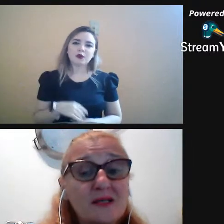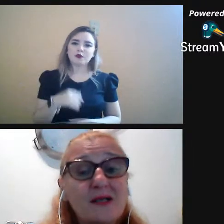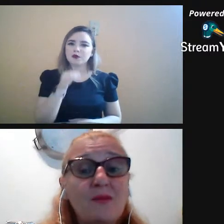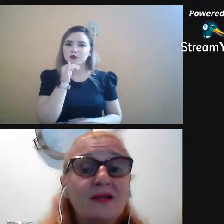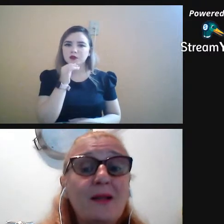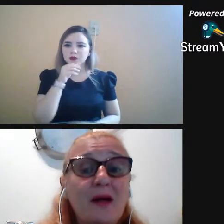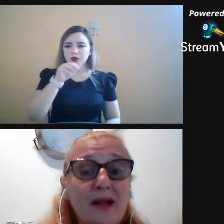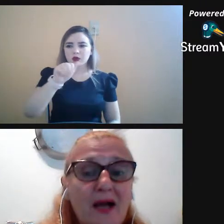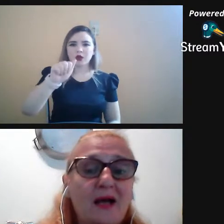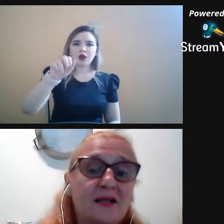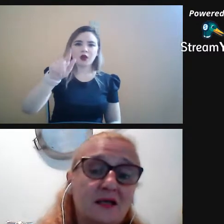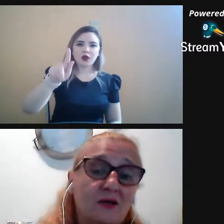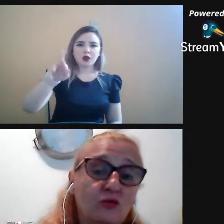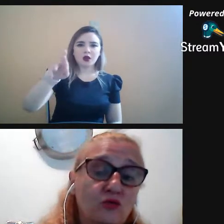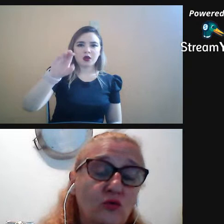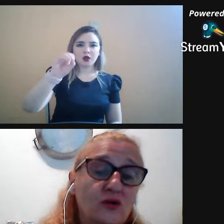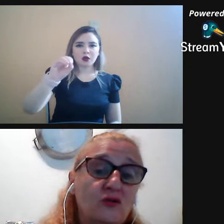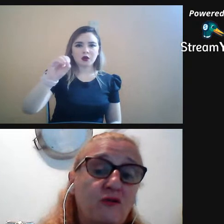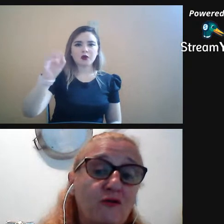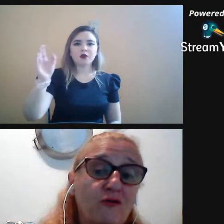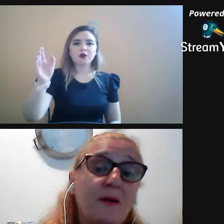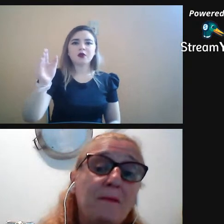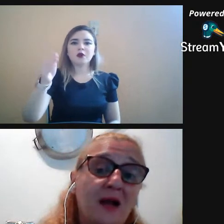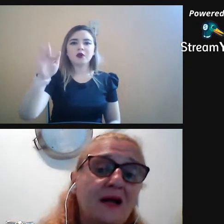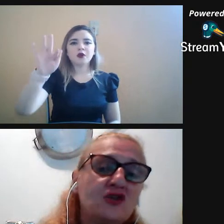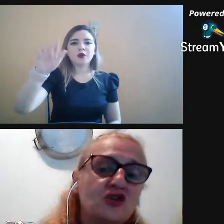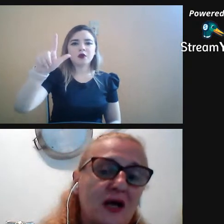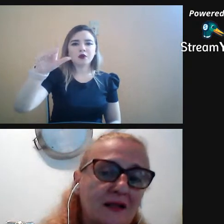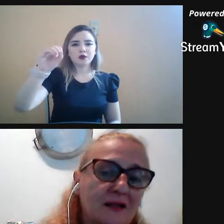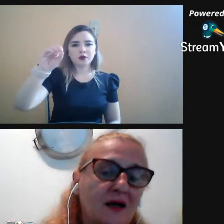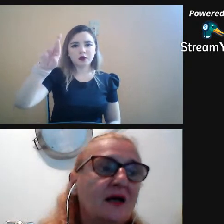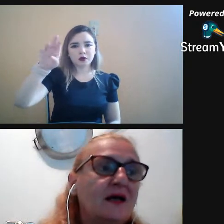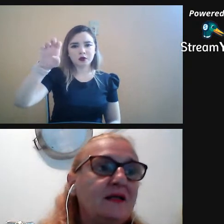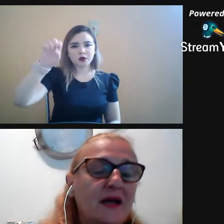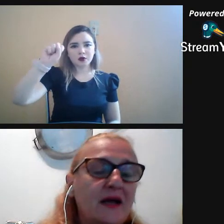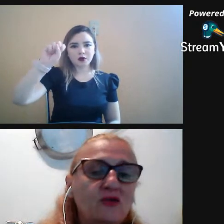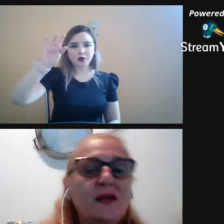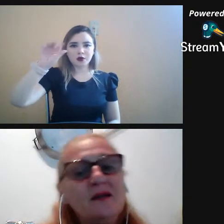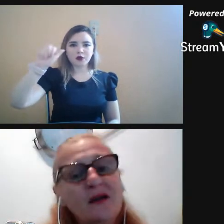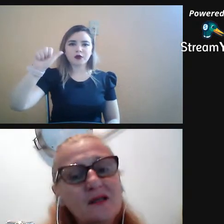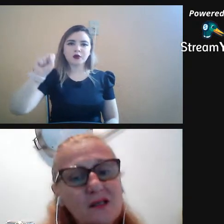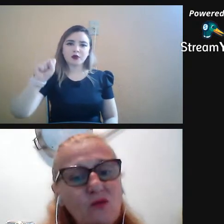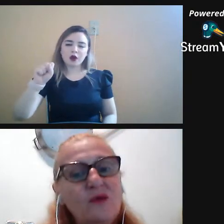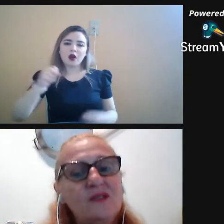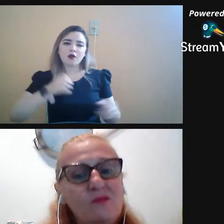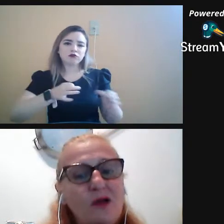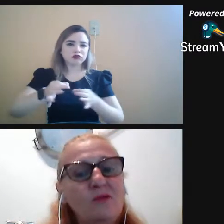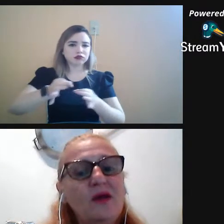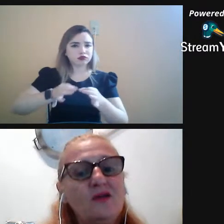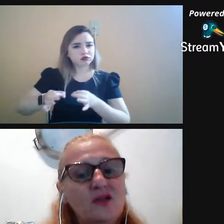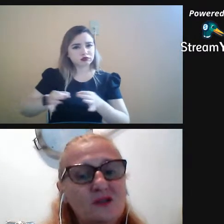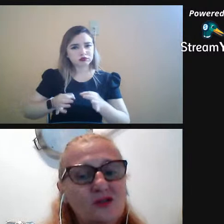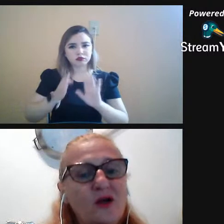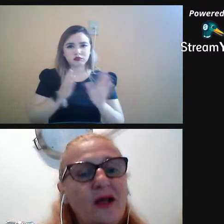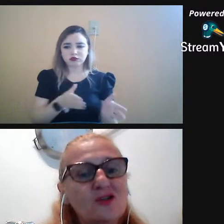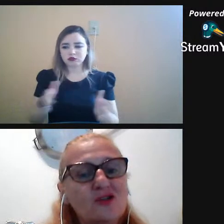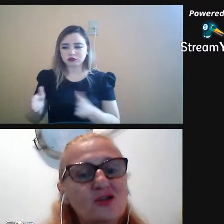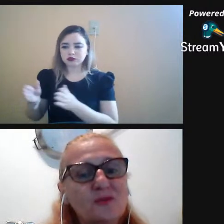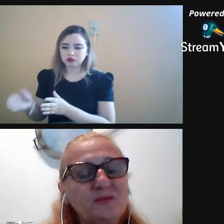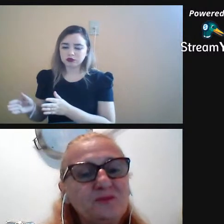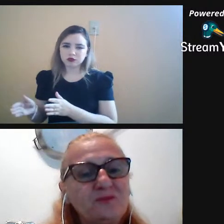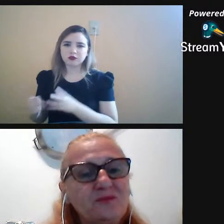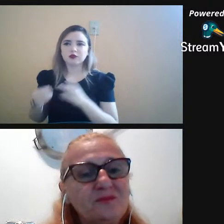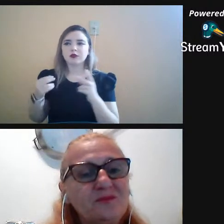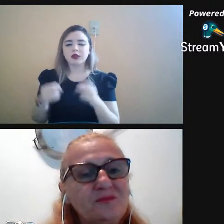Temos que começar a saber trabalhar essa agricultura de forma planejada e dentro da integração com esse meio ambiente dessas